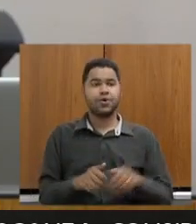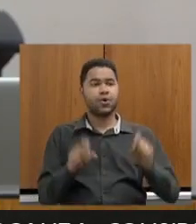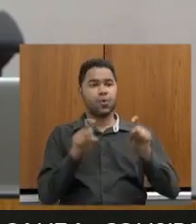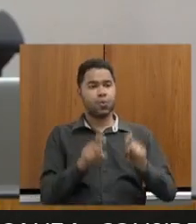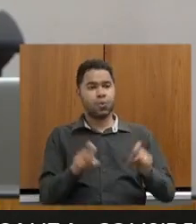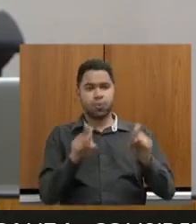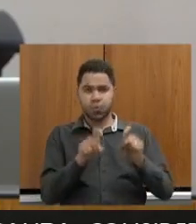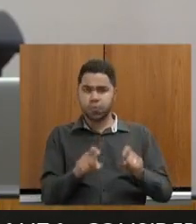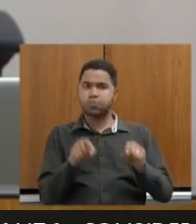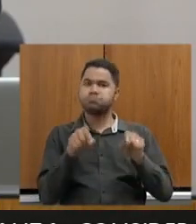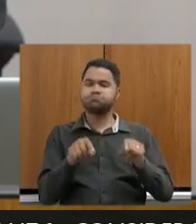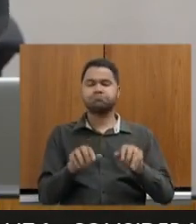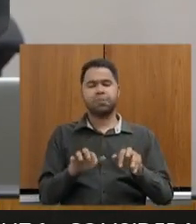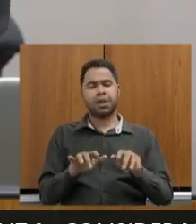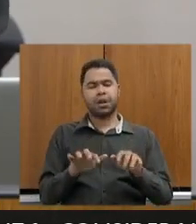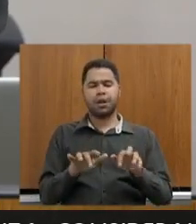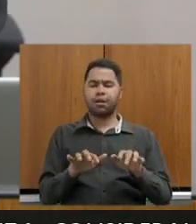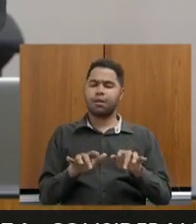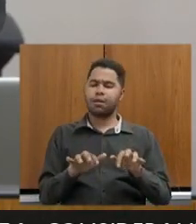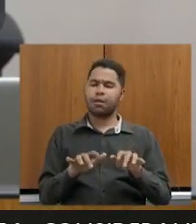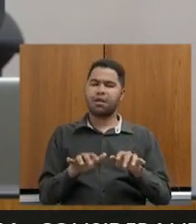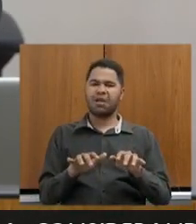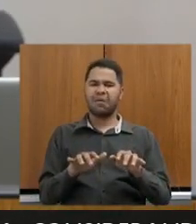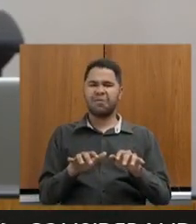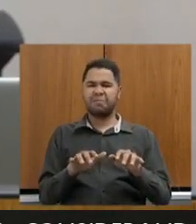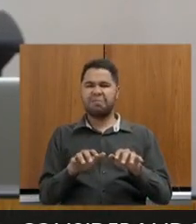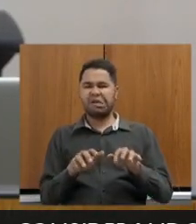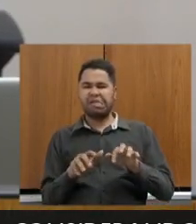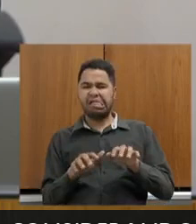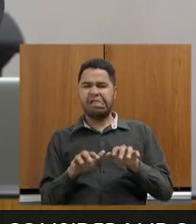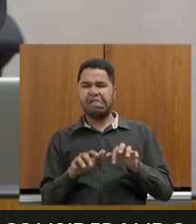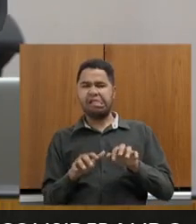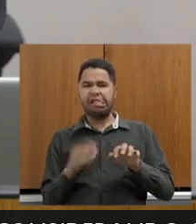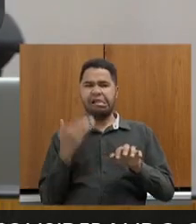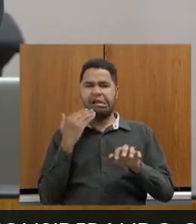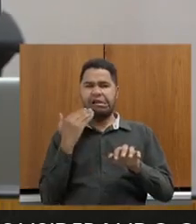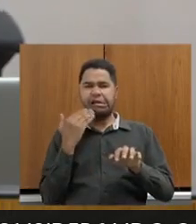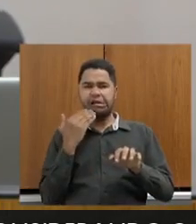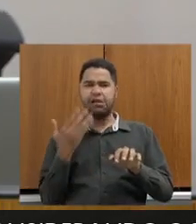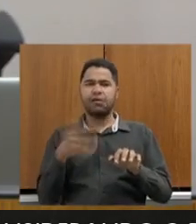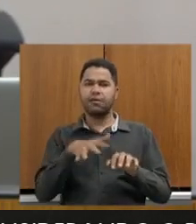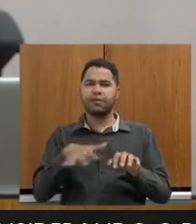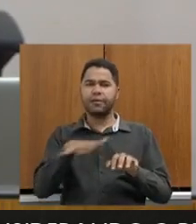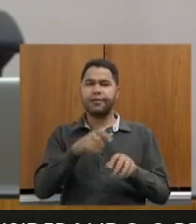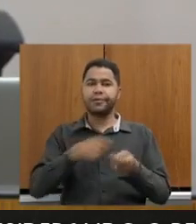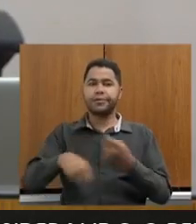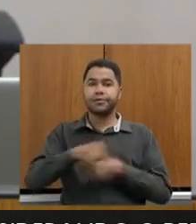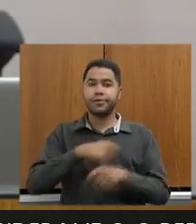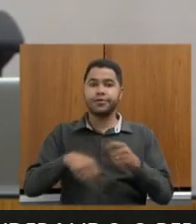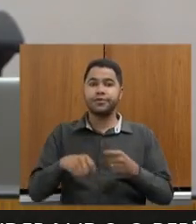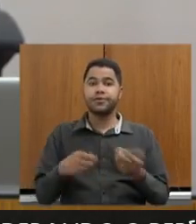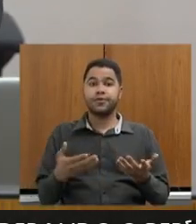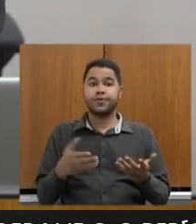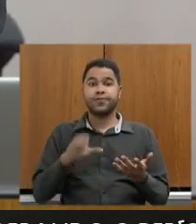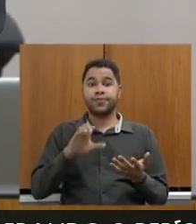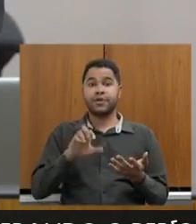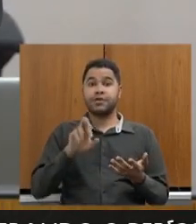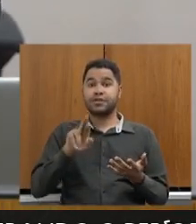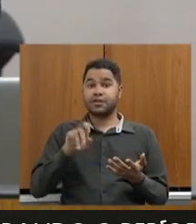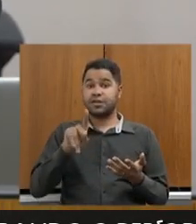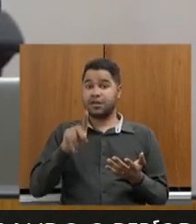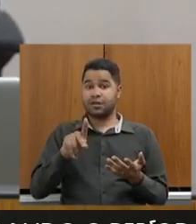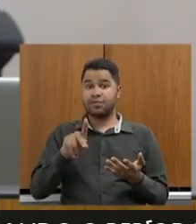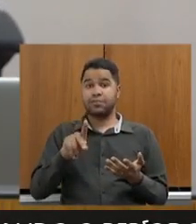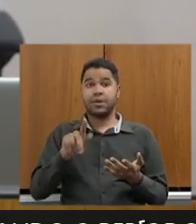computador né Agora eu vi lá computador caindo os pedaços em toda a área administrativa que eu andei doce é Gabriele não tô falando de